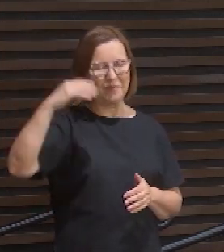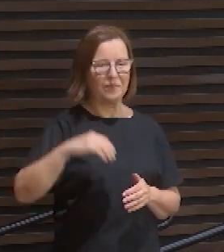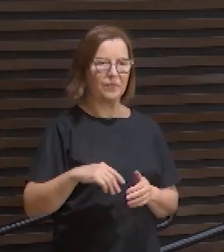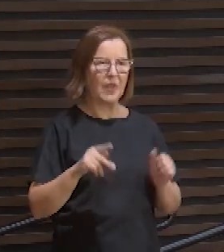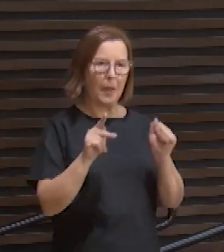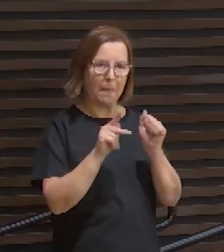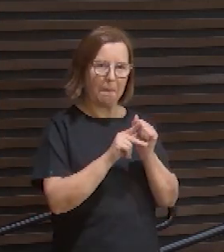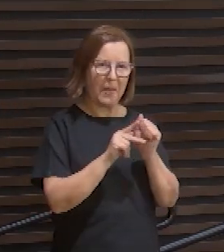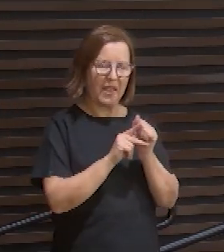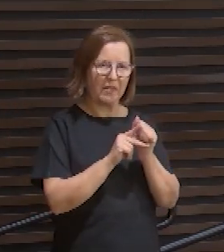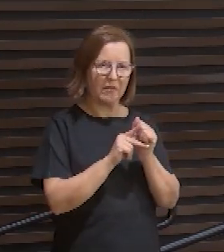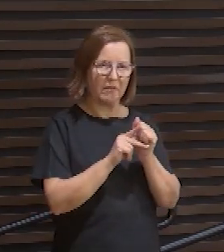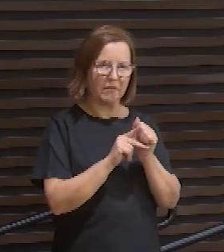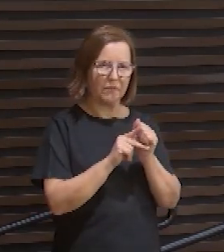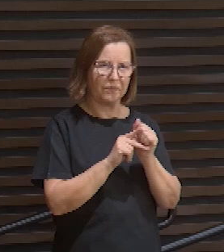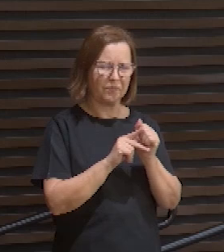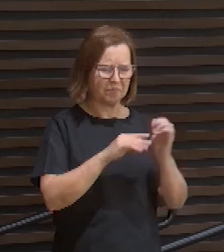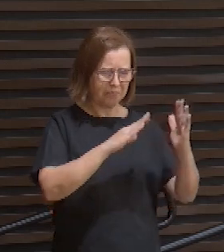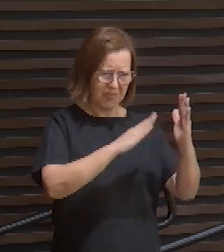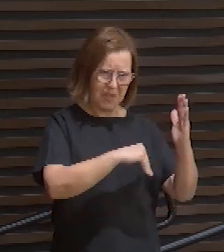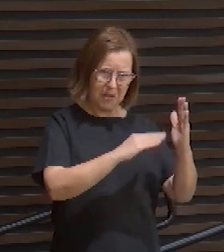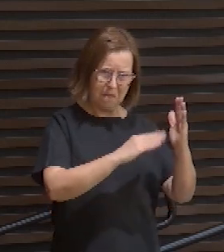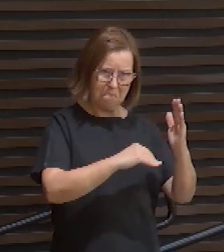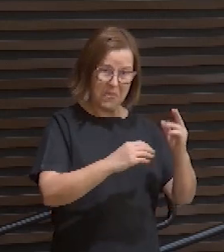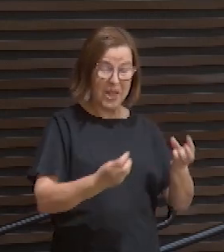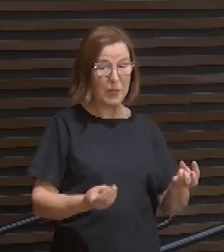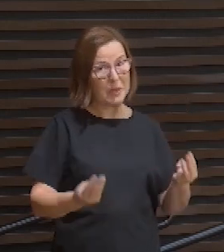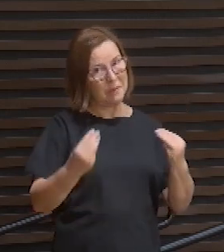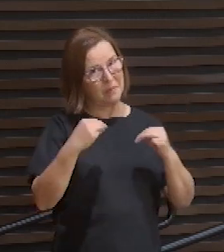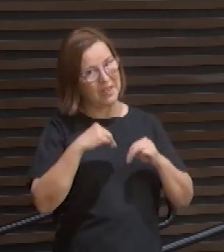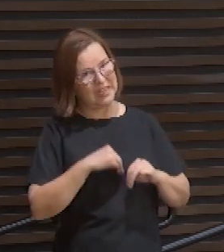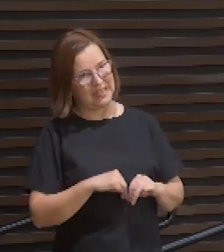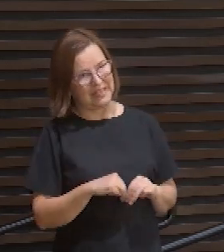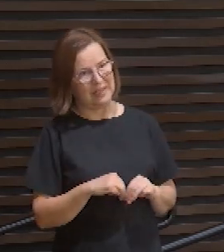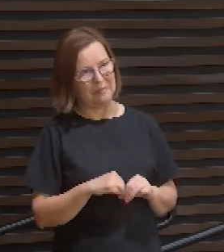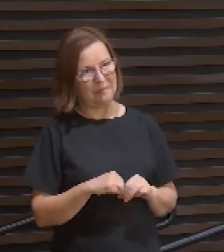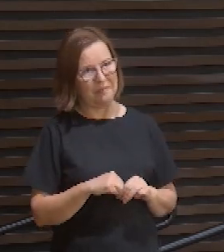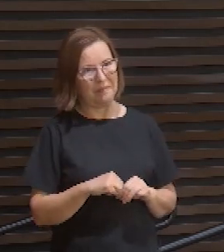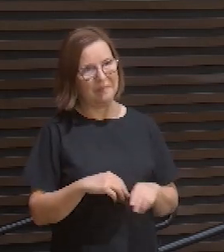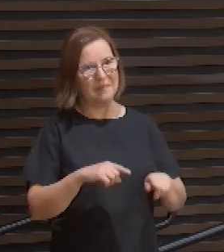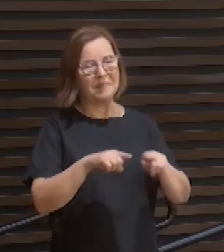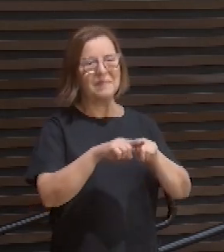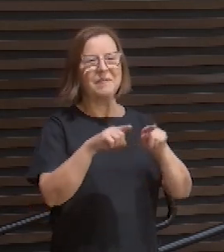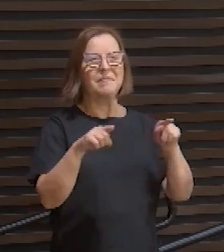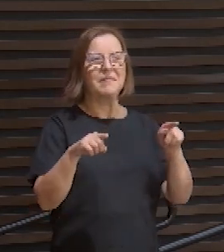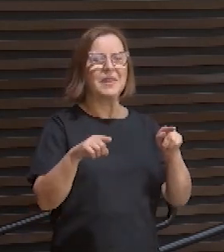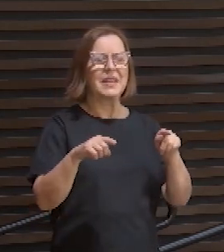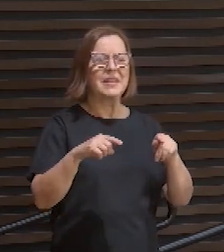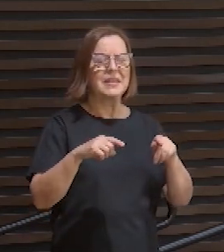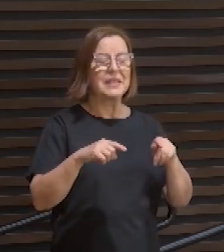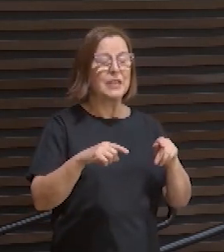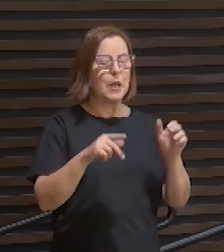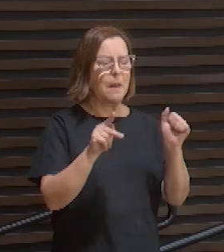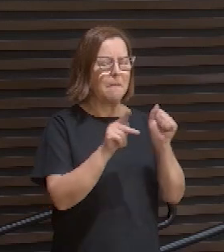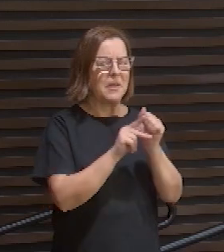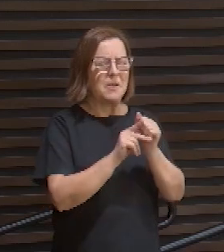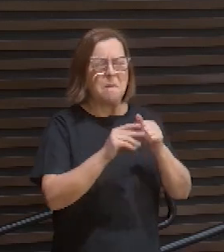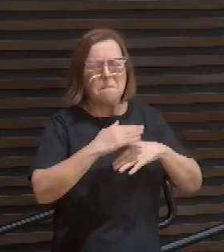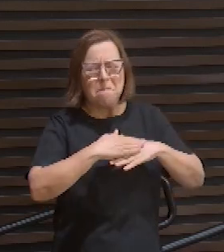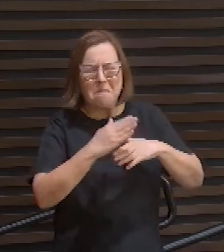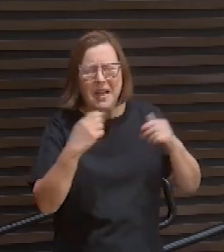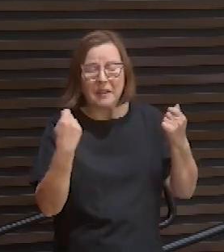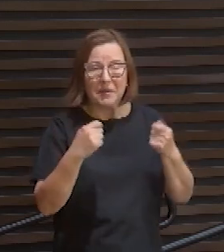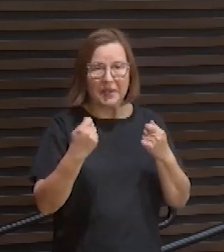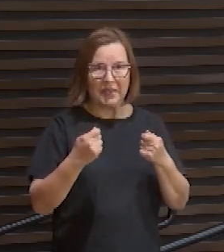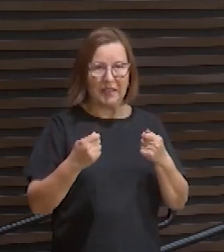Pedro é o que menos, entre aspas, merecia. Mas ele era o que mais precisava. Ele